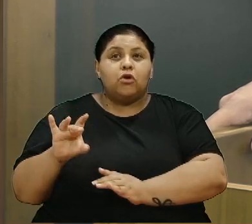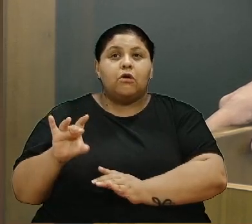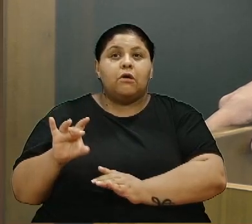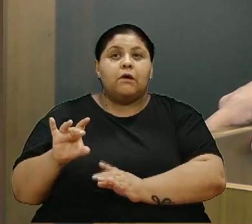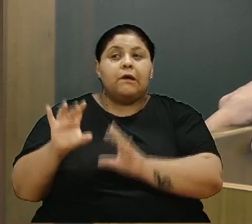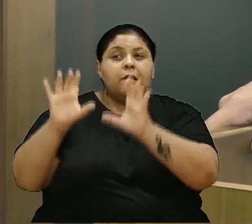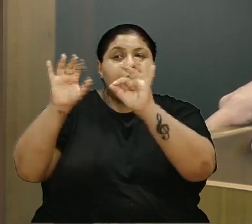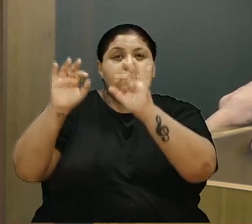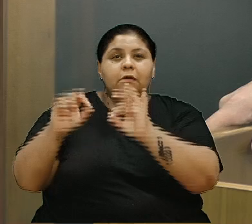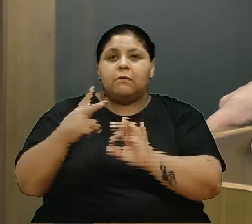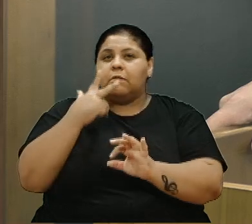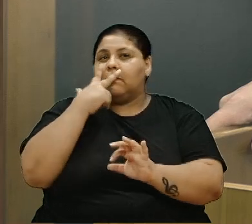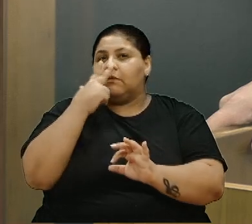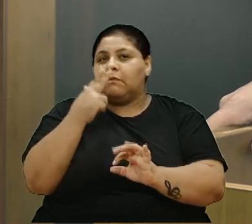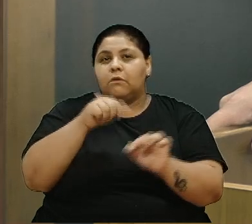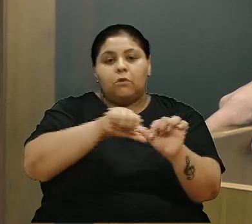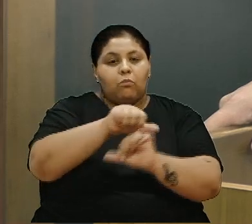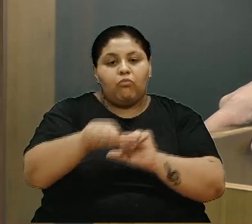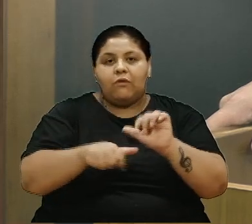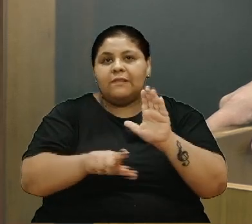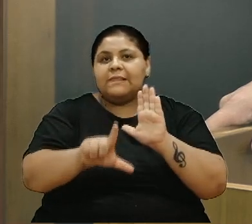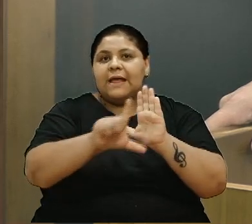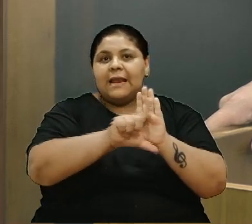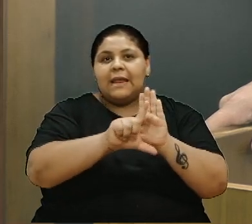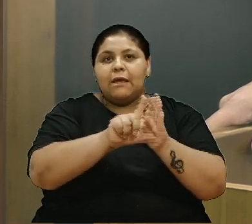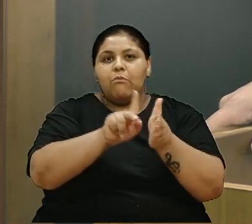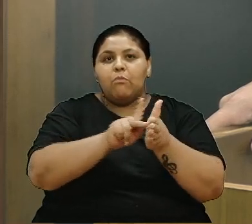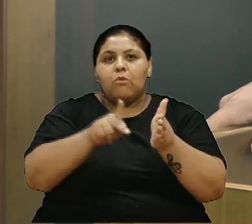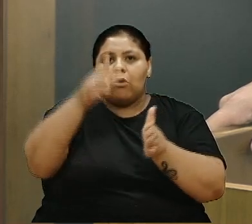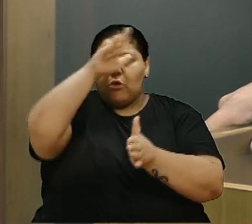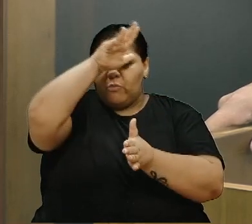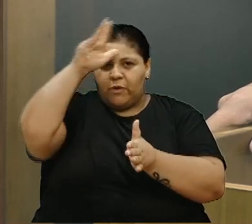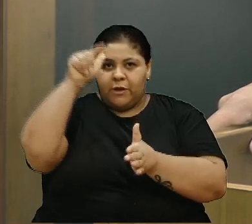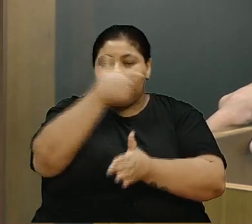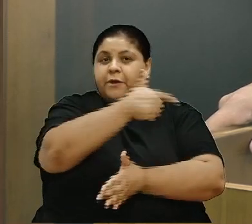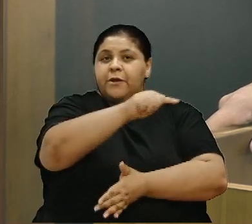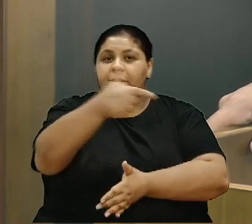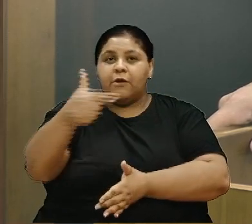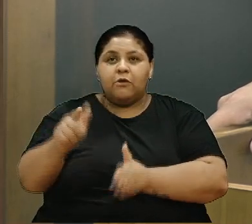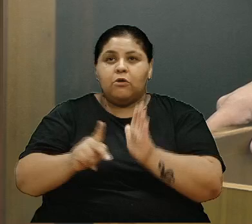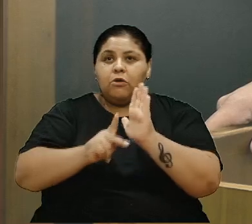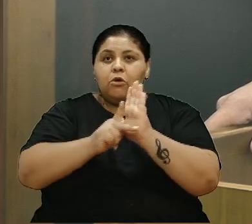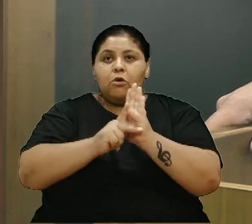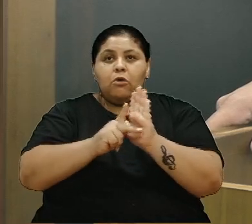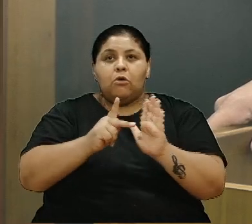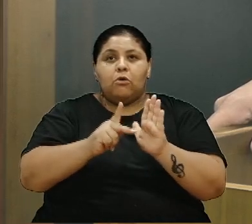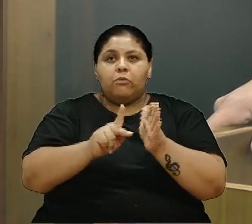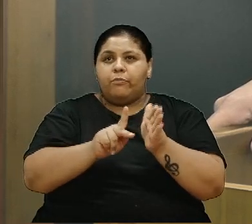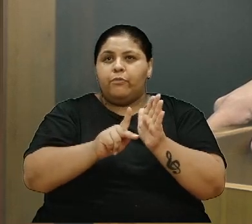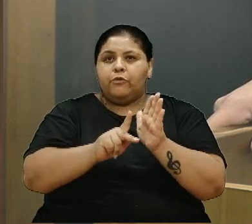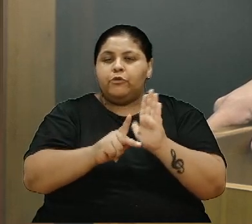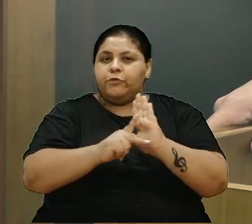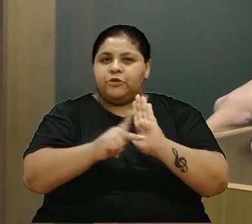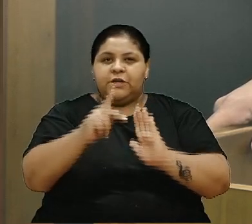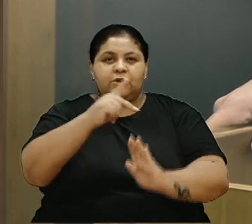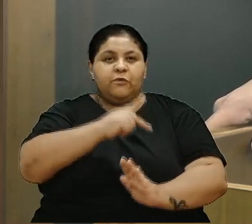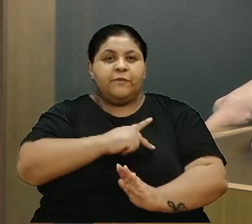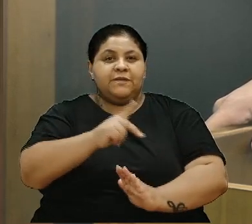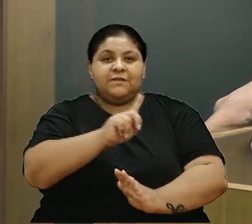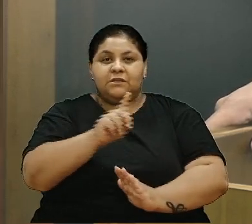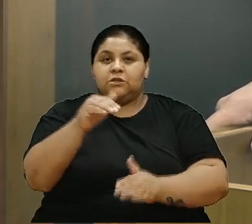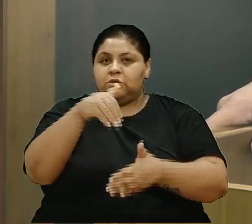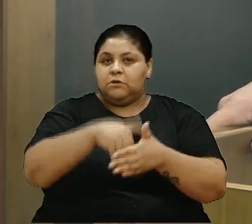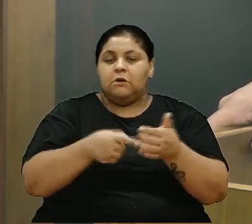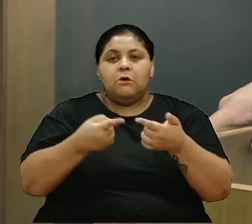específicas, como a alteração da lei orgânica. No restante dos projetos, o presidente não vota. Mas, logicamente, nós do